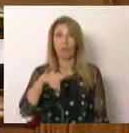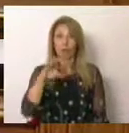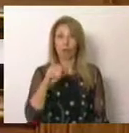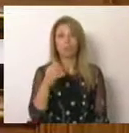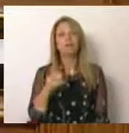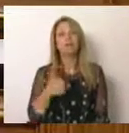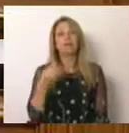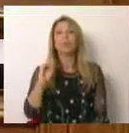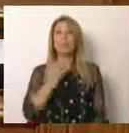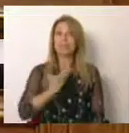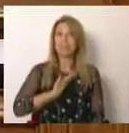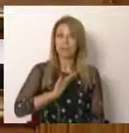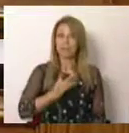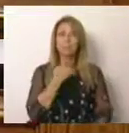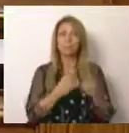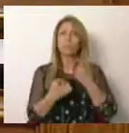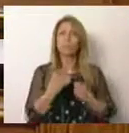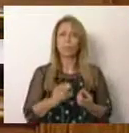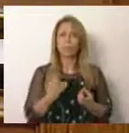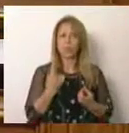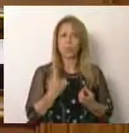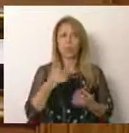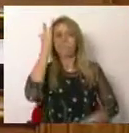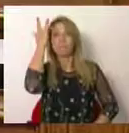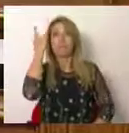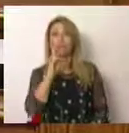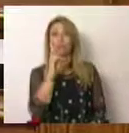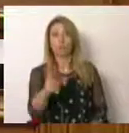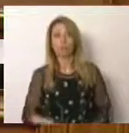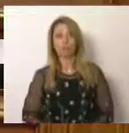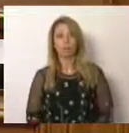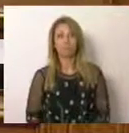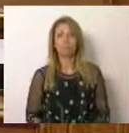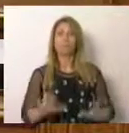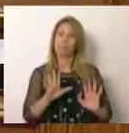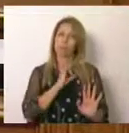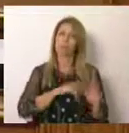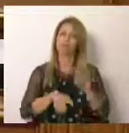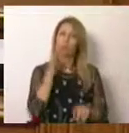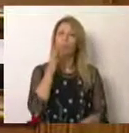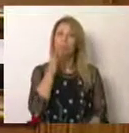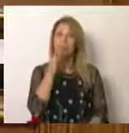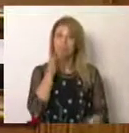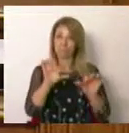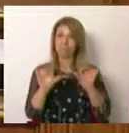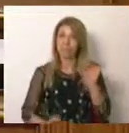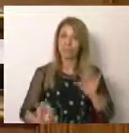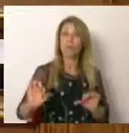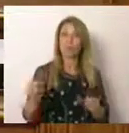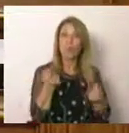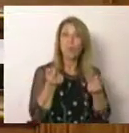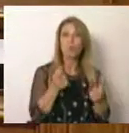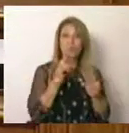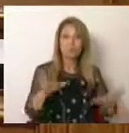PSD, colocou-me aqui uma questão muito fácil de responder, mas, Sr. Deputado, a sua intervenção quase que